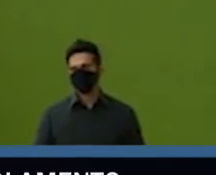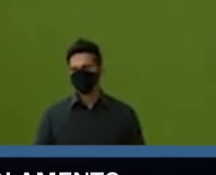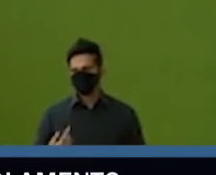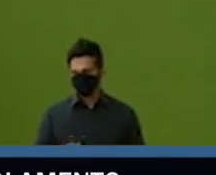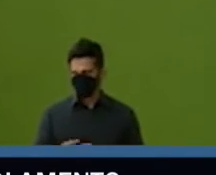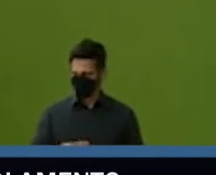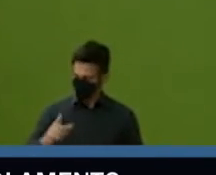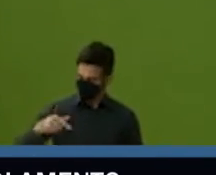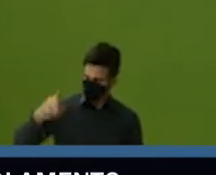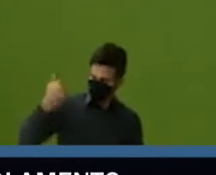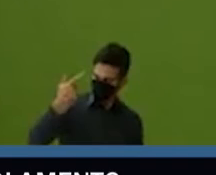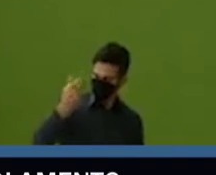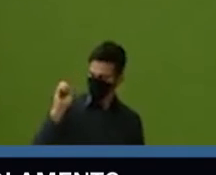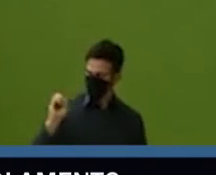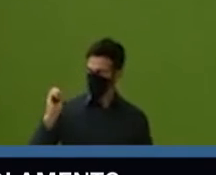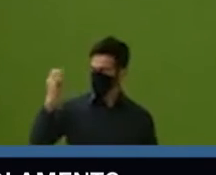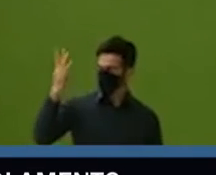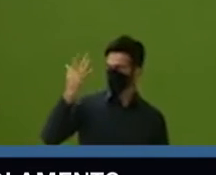depois, até